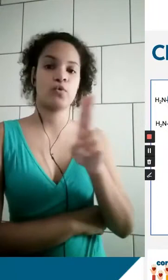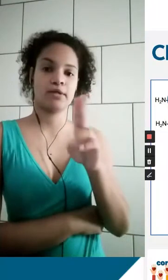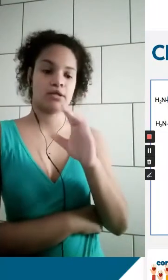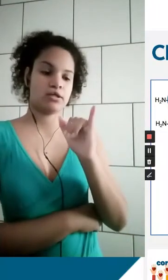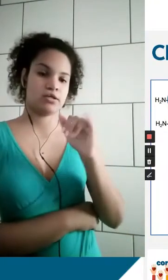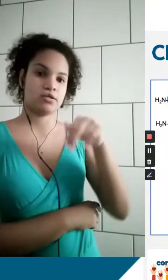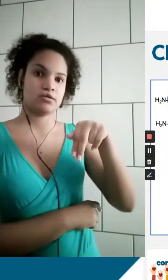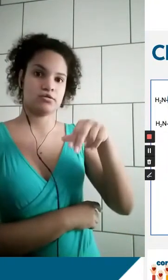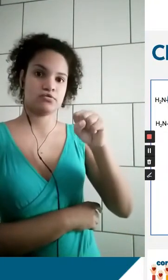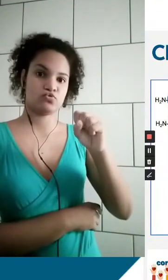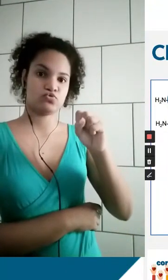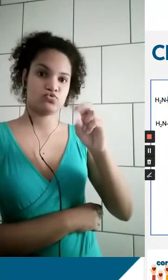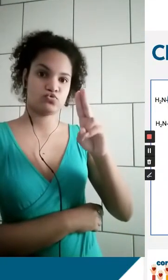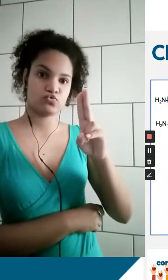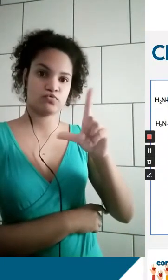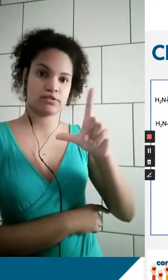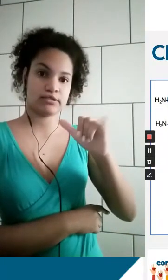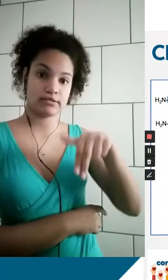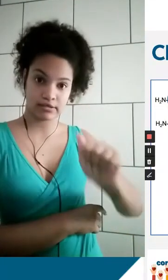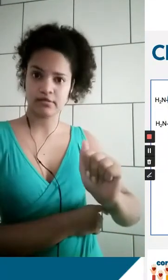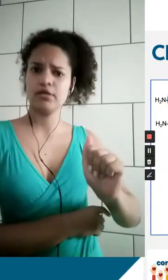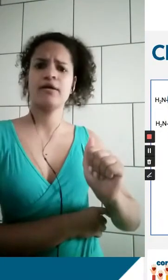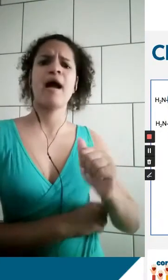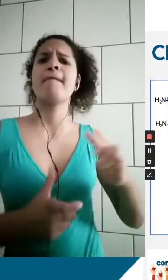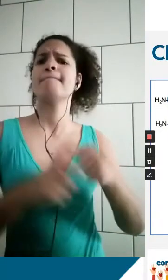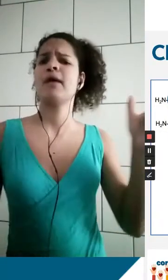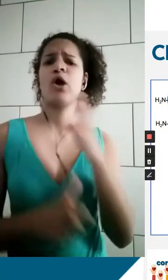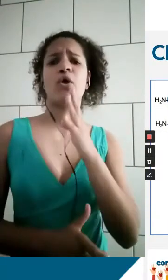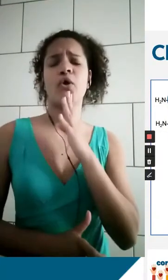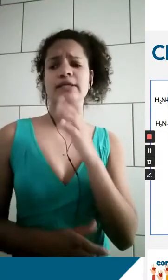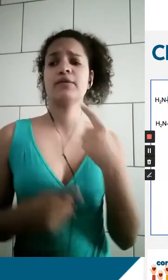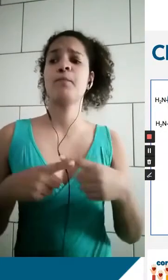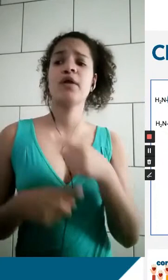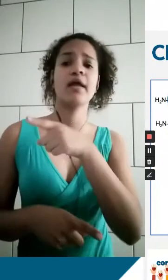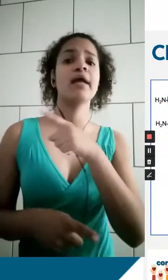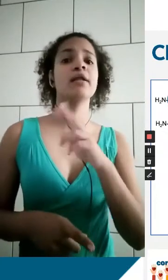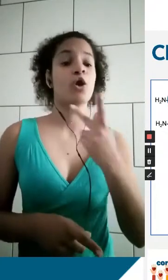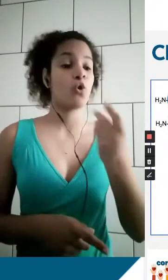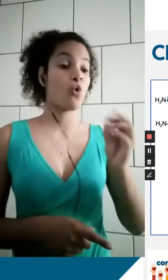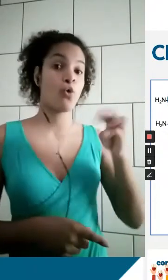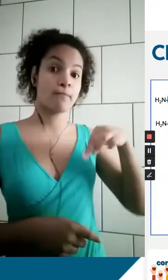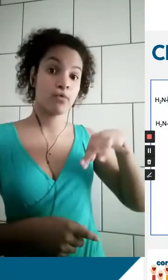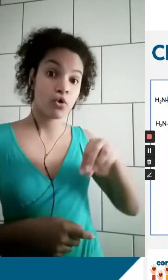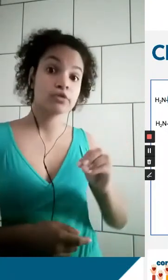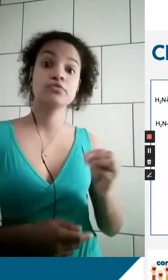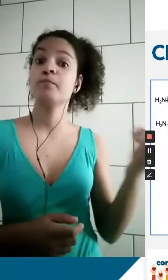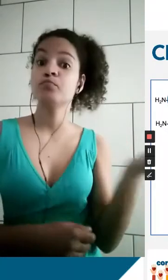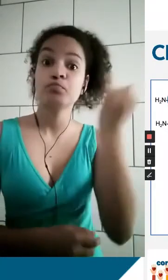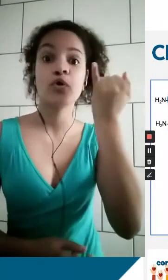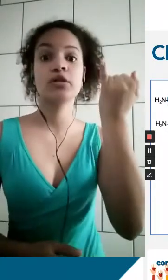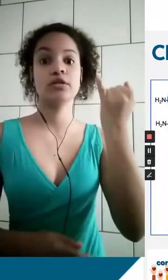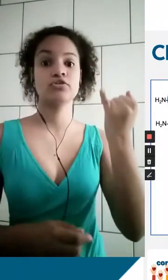a insulina. Todo mundo já ouviu falar na insulina, né? Porque é um hormônio importante para o controle